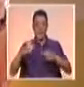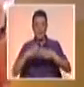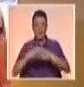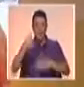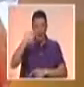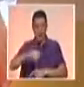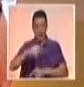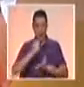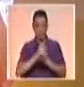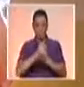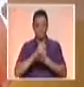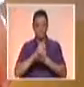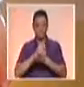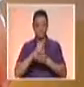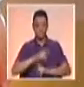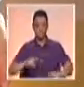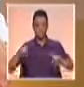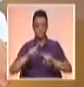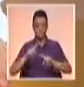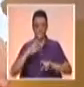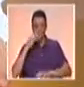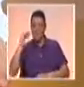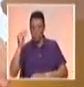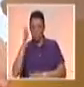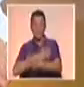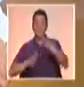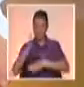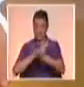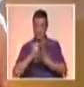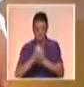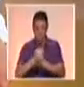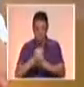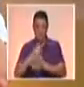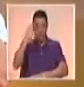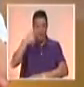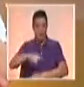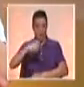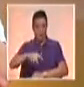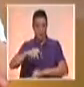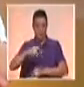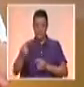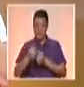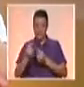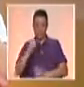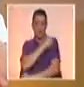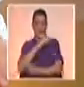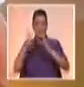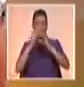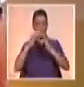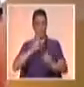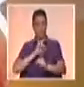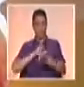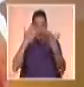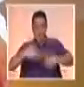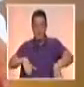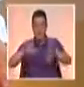havia equipa de apoio aos alunos com deficiência. Havia aqui realmente uma, perto da minha casa até, mas não tinha